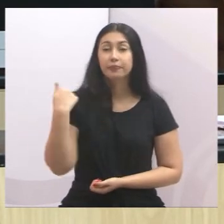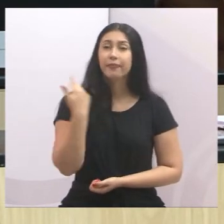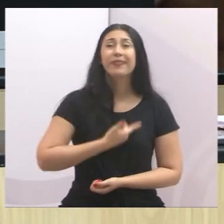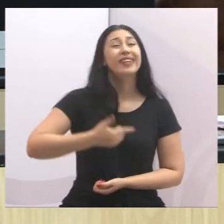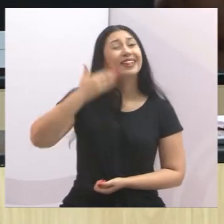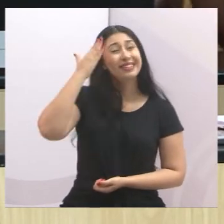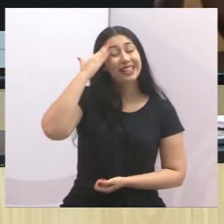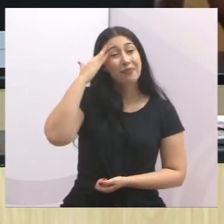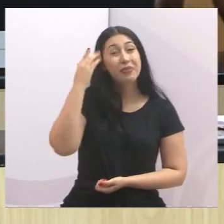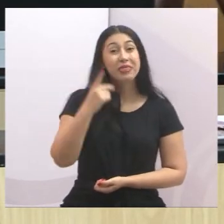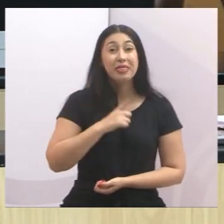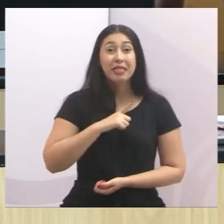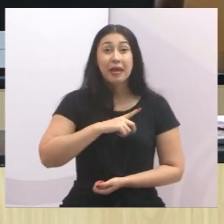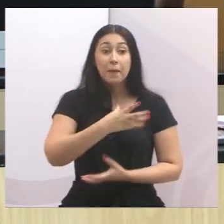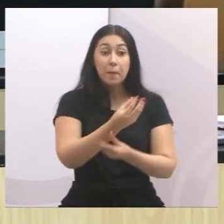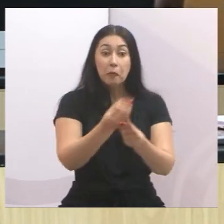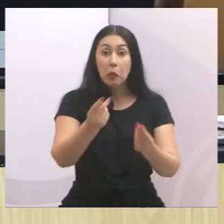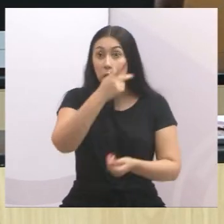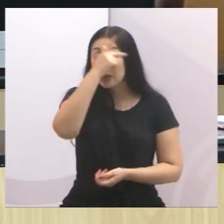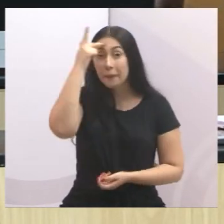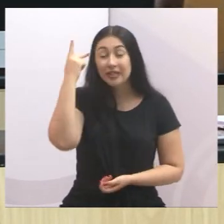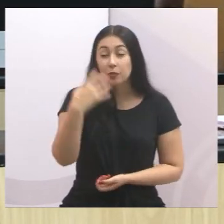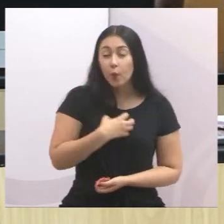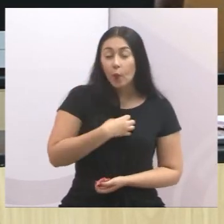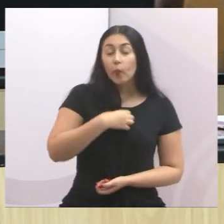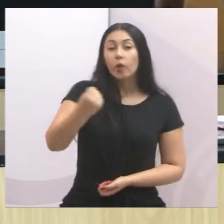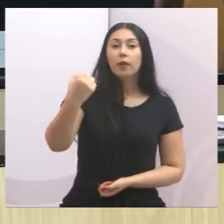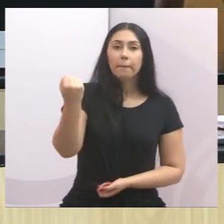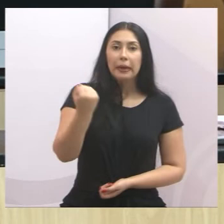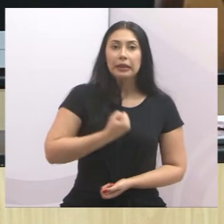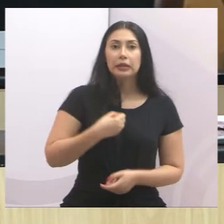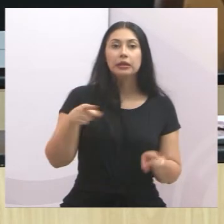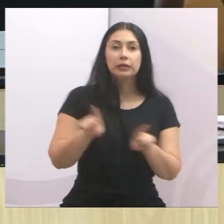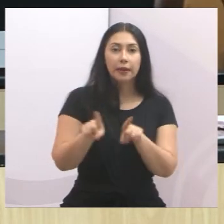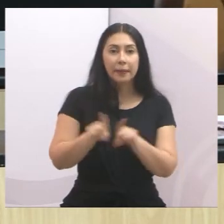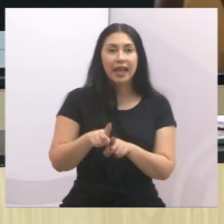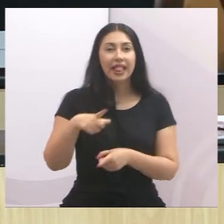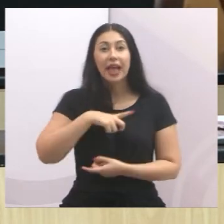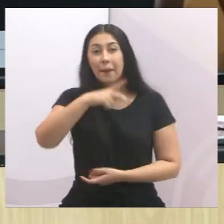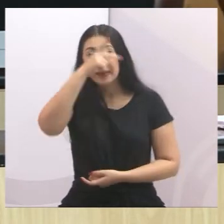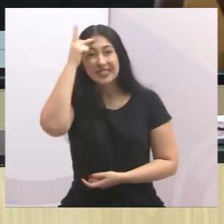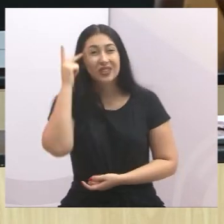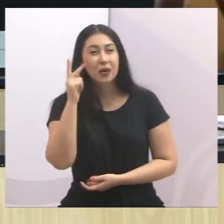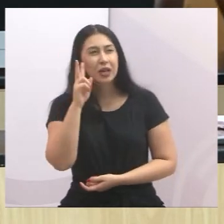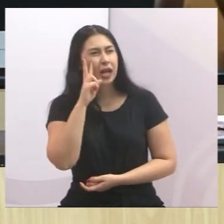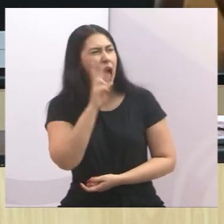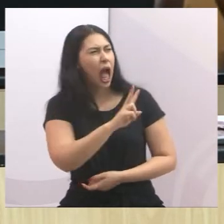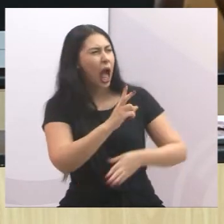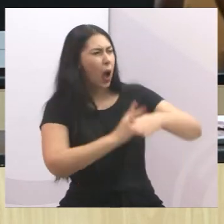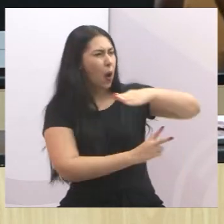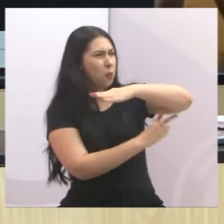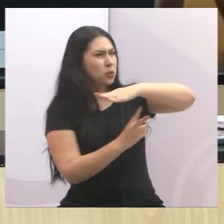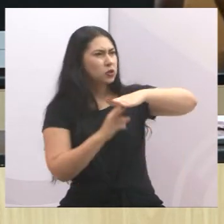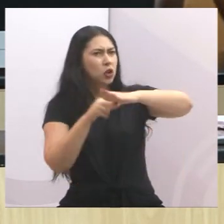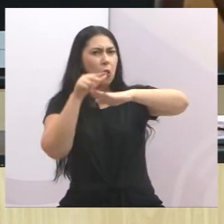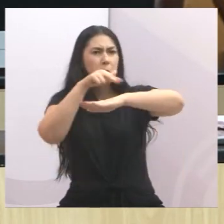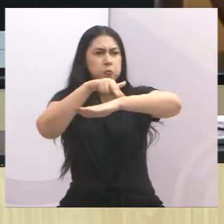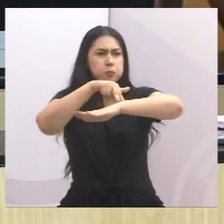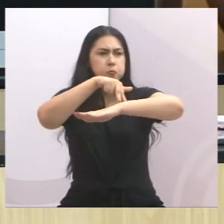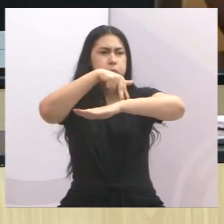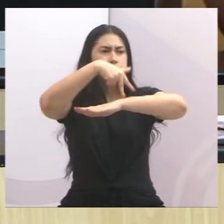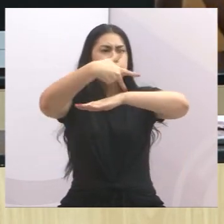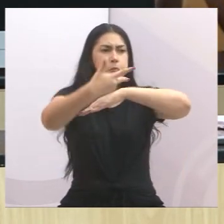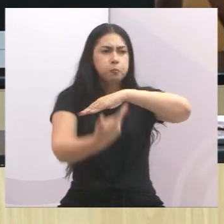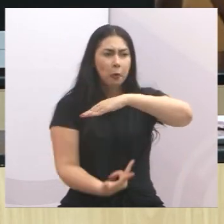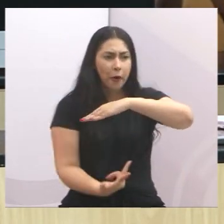aumento do número de suicídios na cidade de Jacareí e, infelizmente, a utilização das pontes existentes em nosso município como opção para